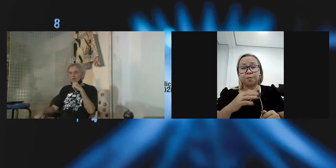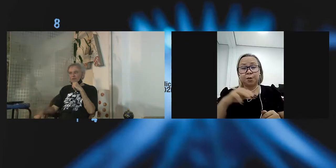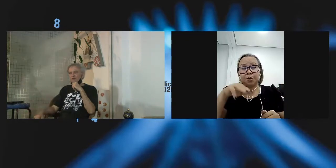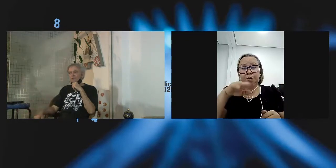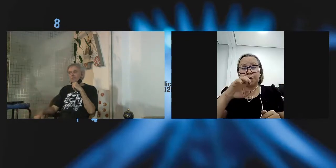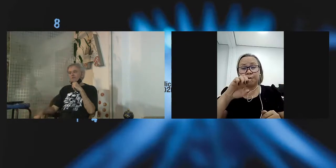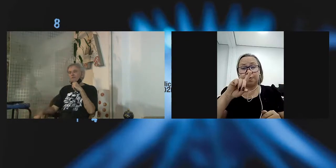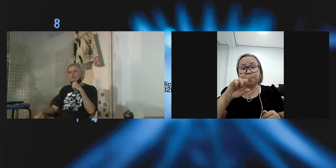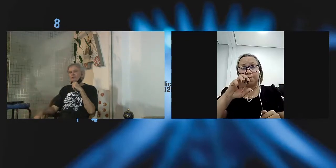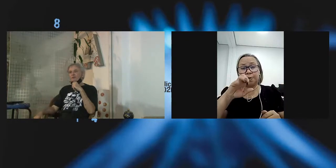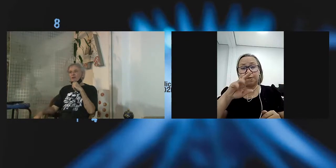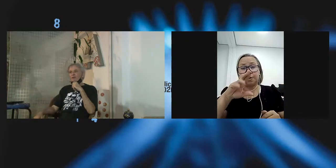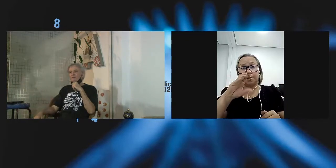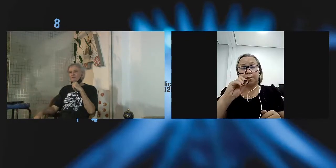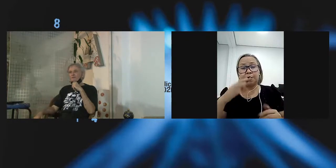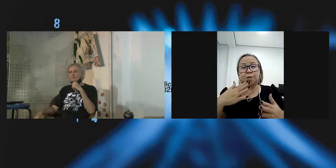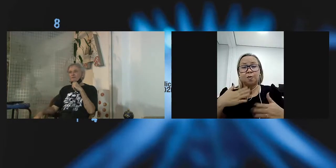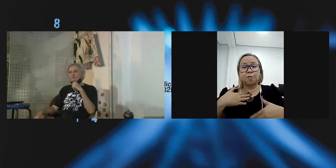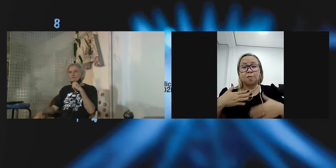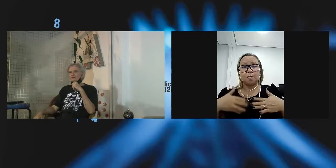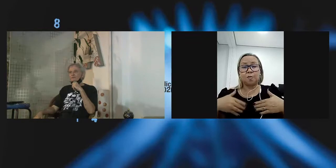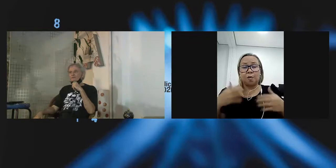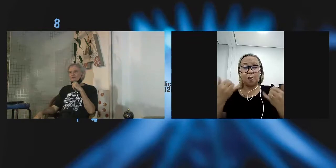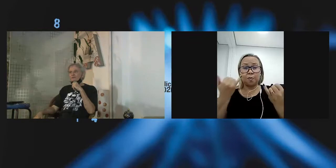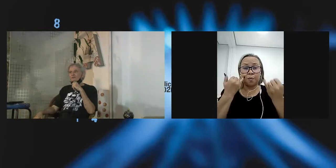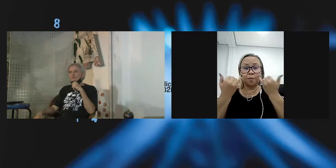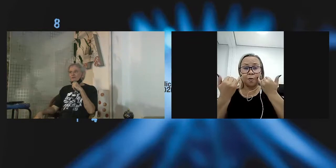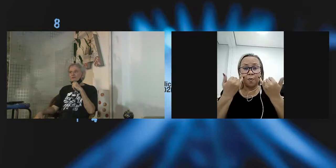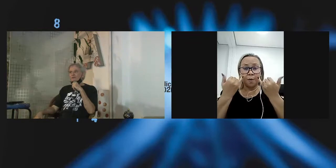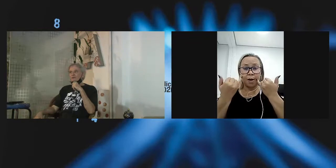Informáticos. Vamos lá.